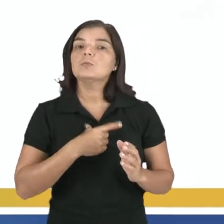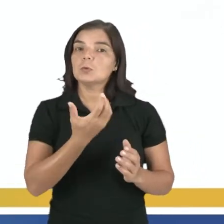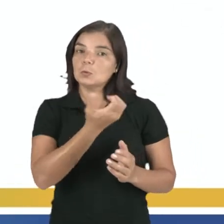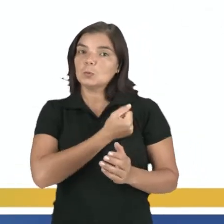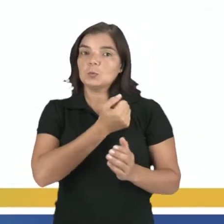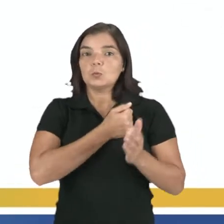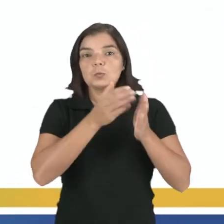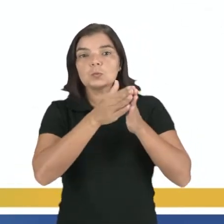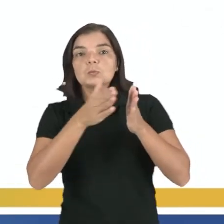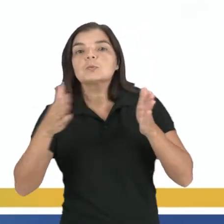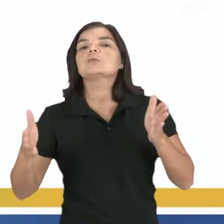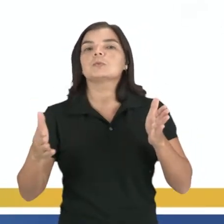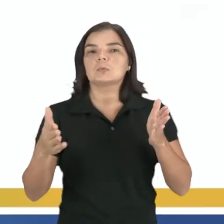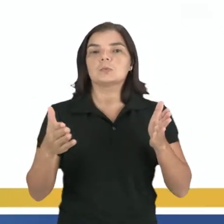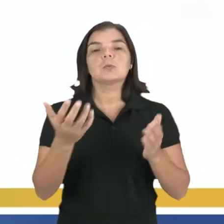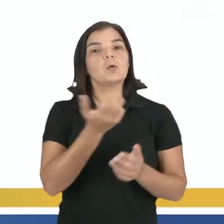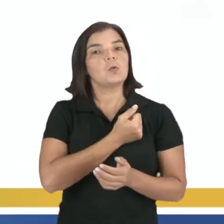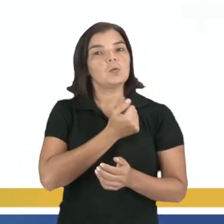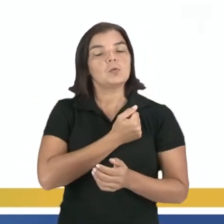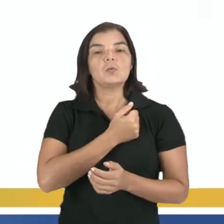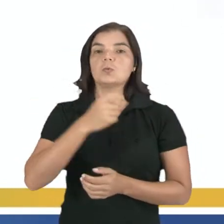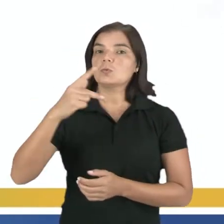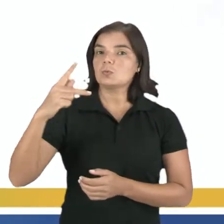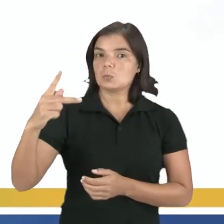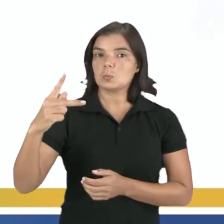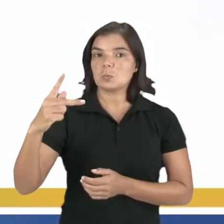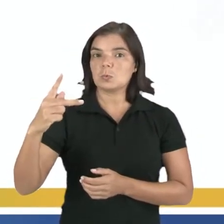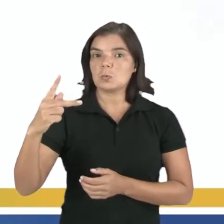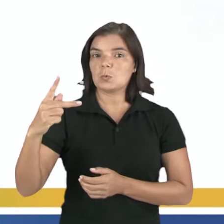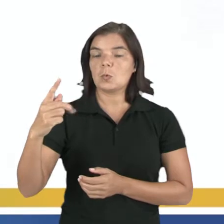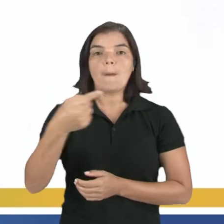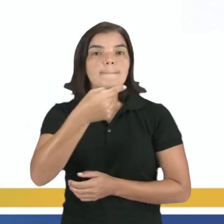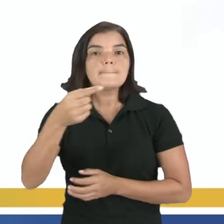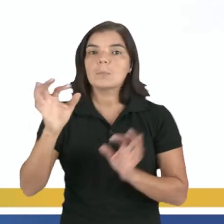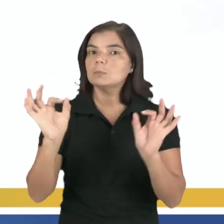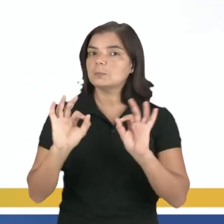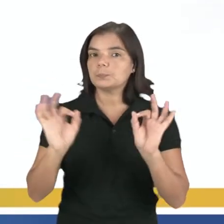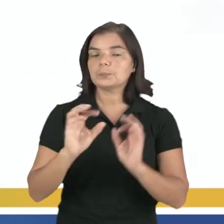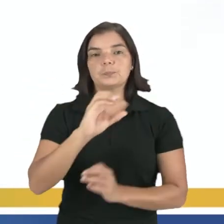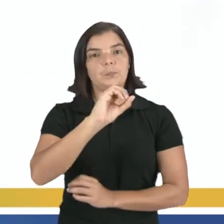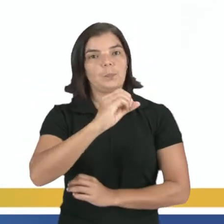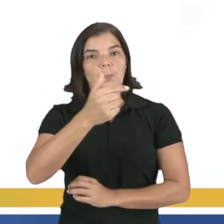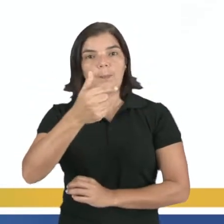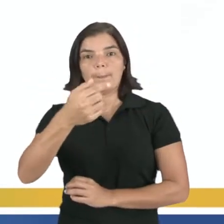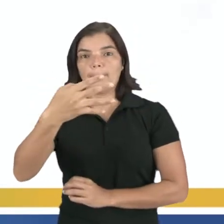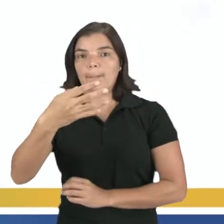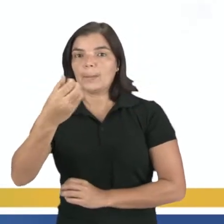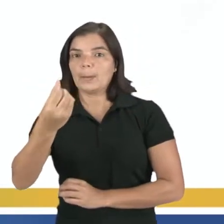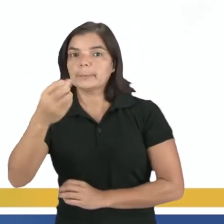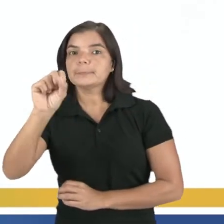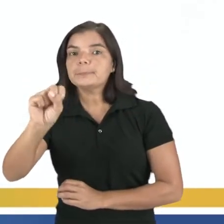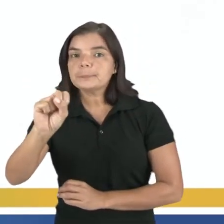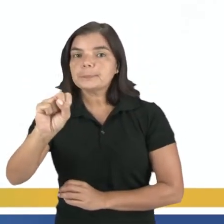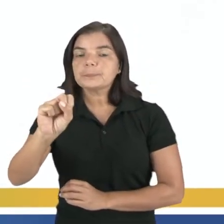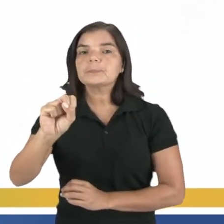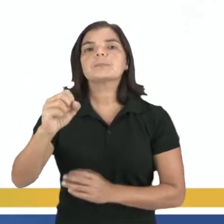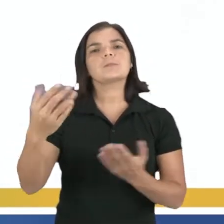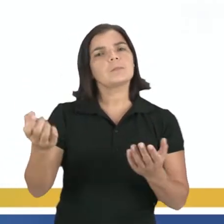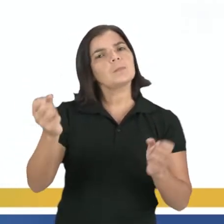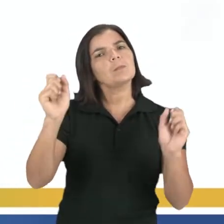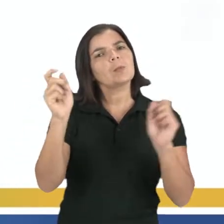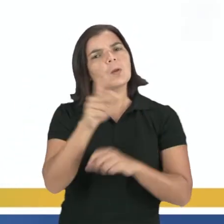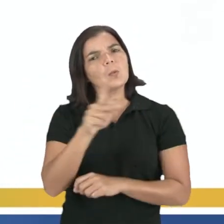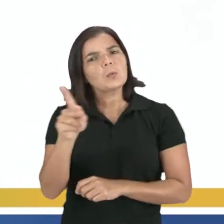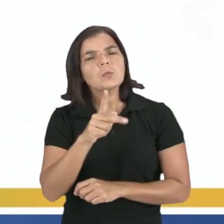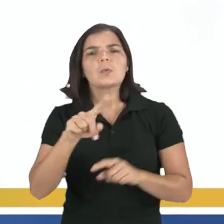dessa sequência? São números pares não negativos. 0, 2, 4, 6 e 8. Ah, você poderia dizer para mim,